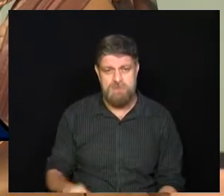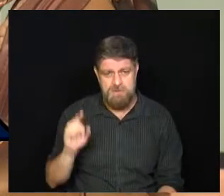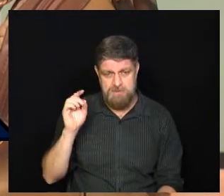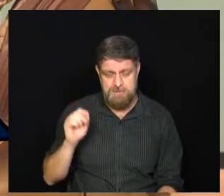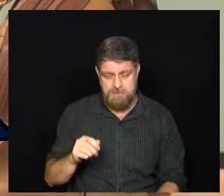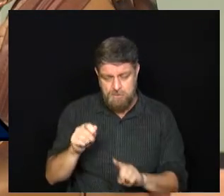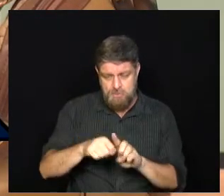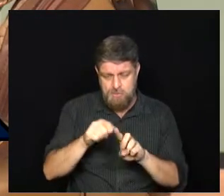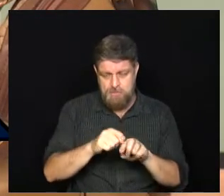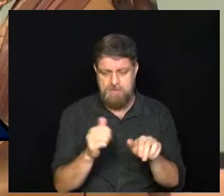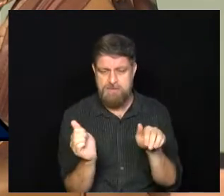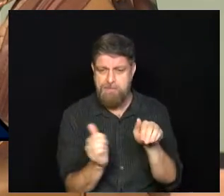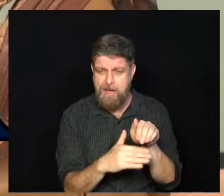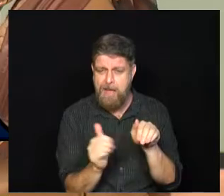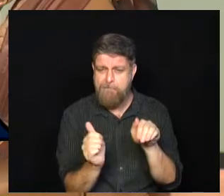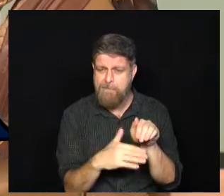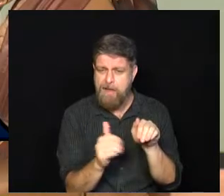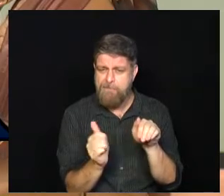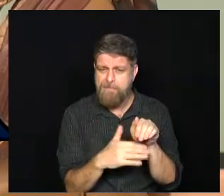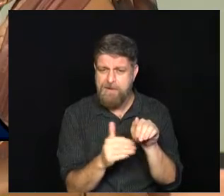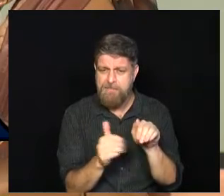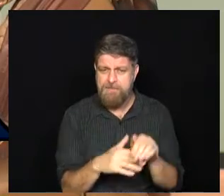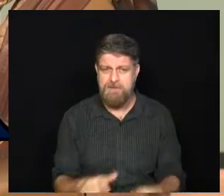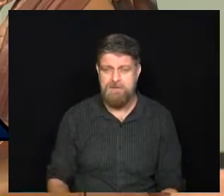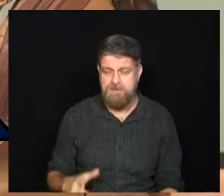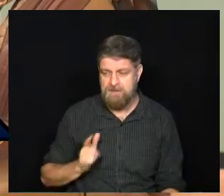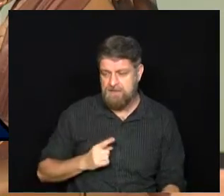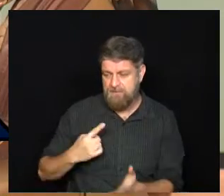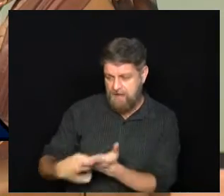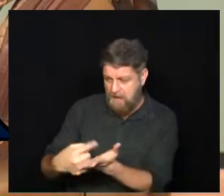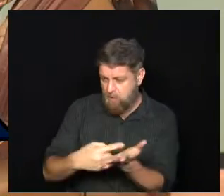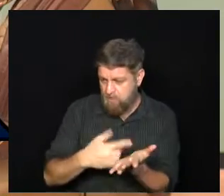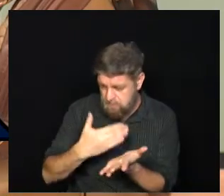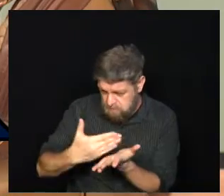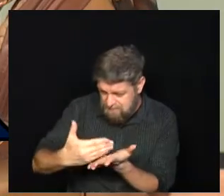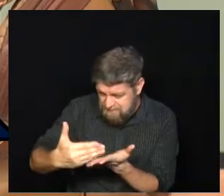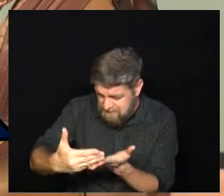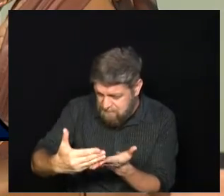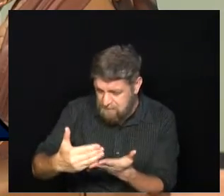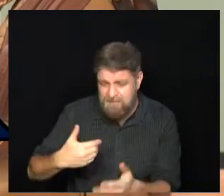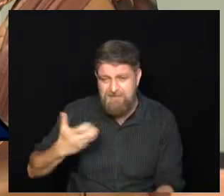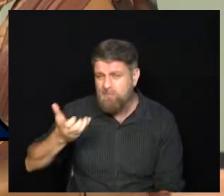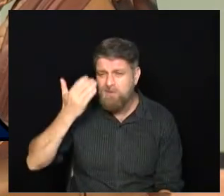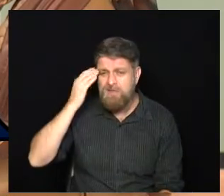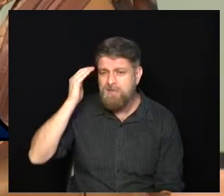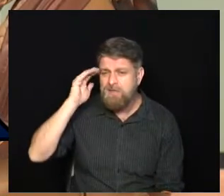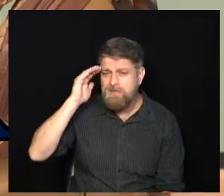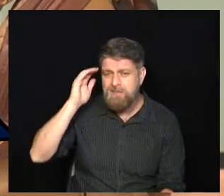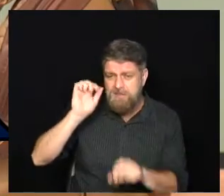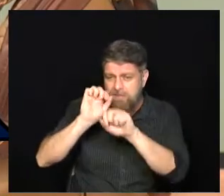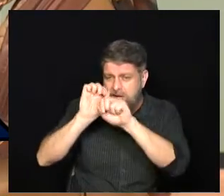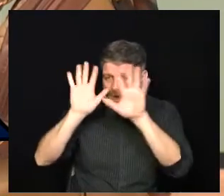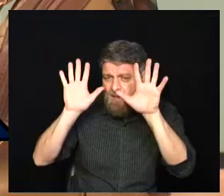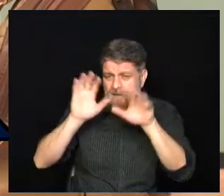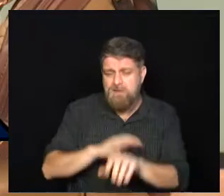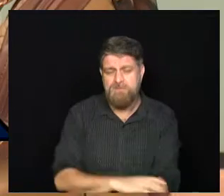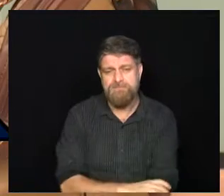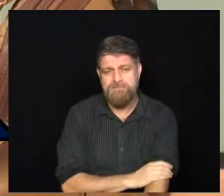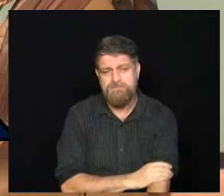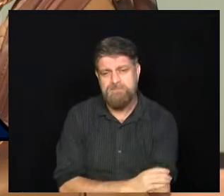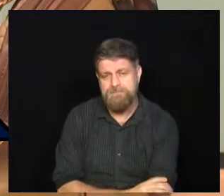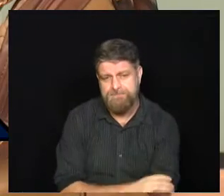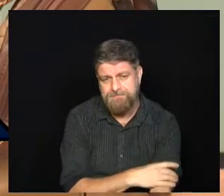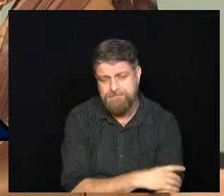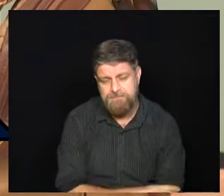previdenciárias, aquelas que foram feitas acordos de parcelamento? Só queria mesmo entender a natureza